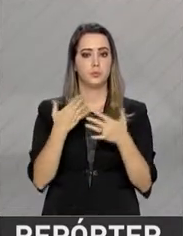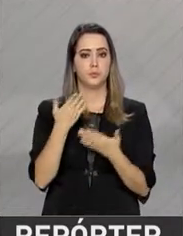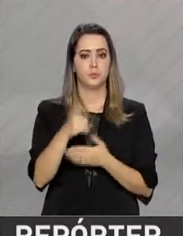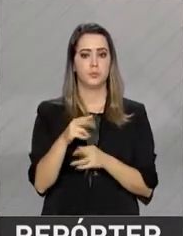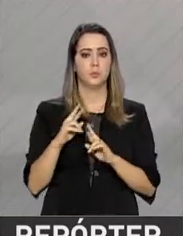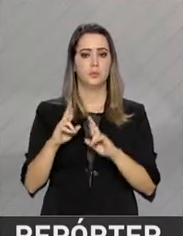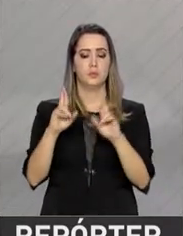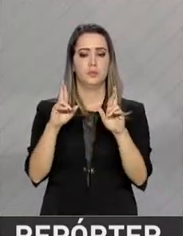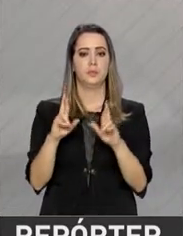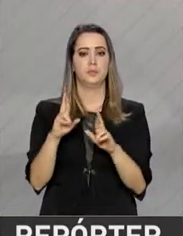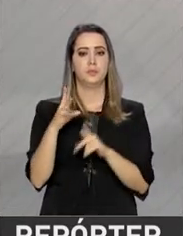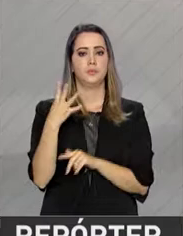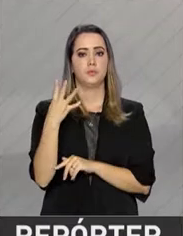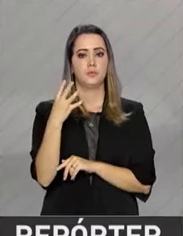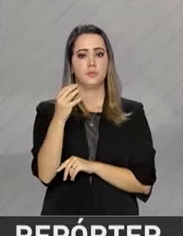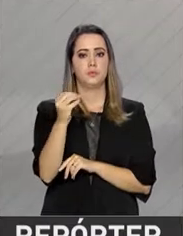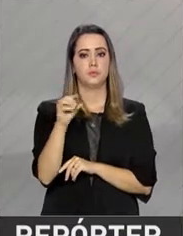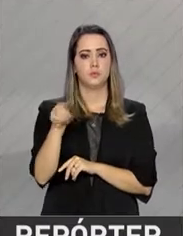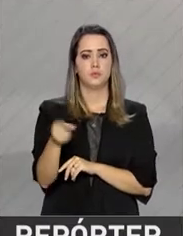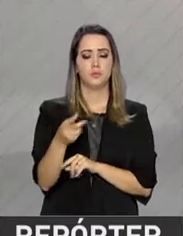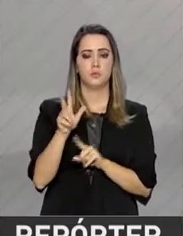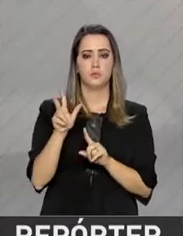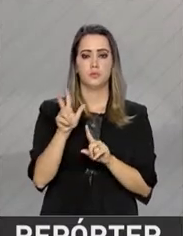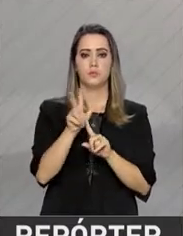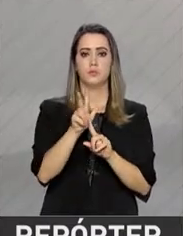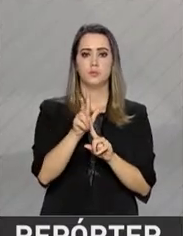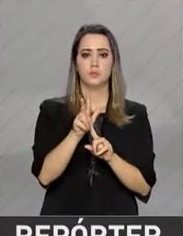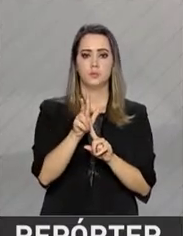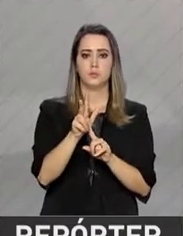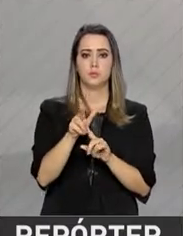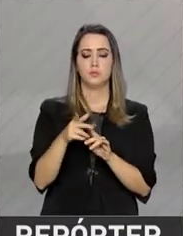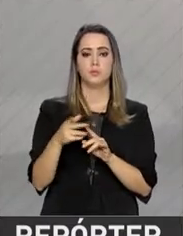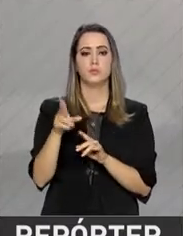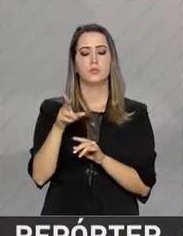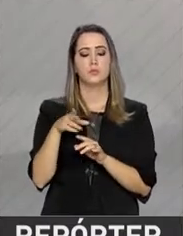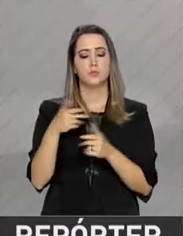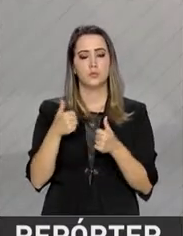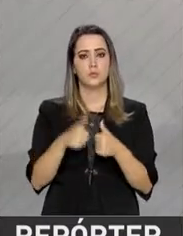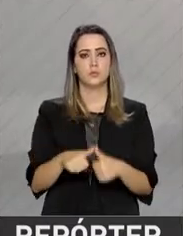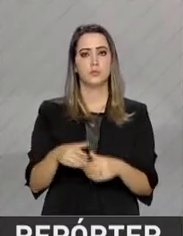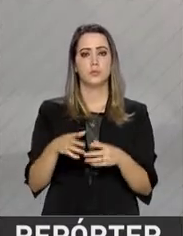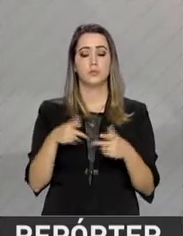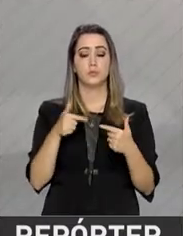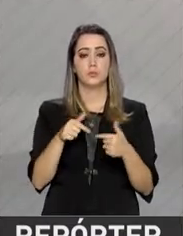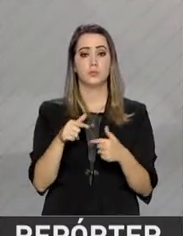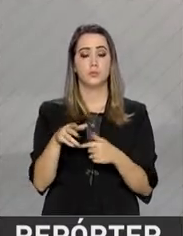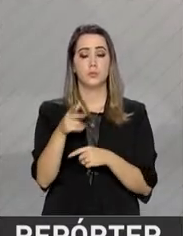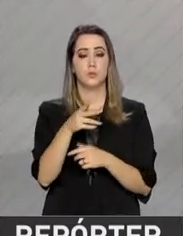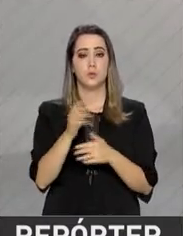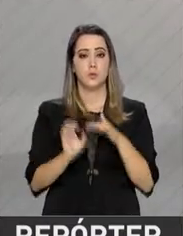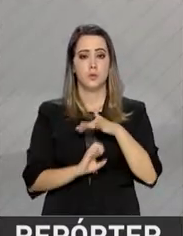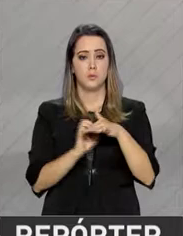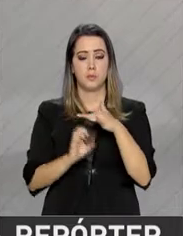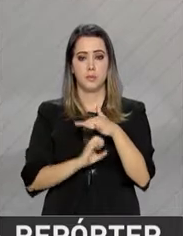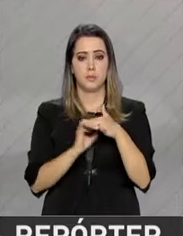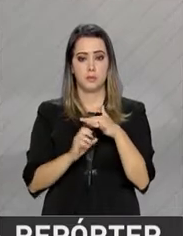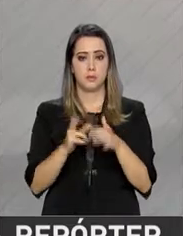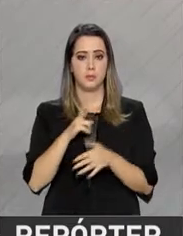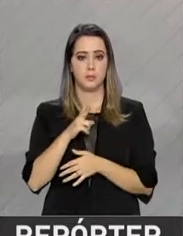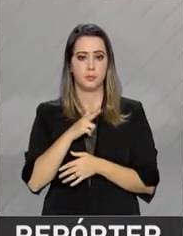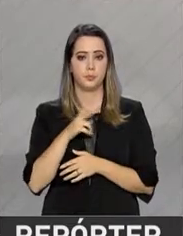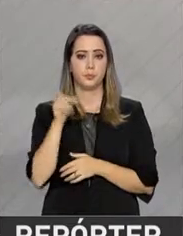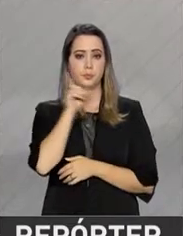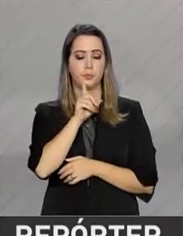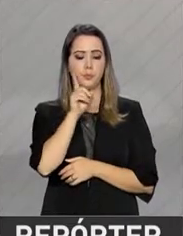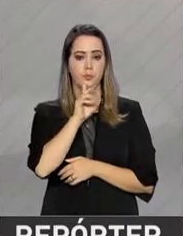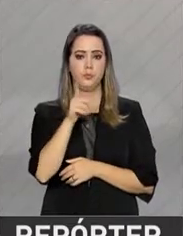A expectativa é de que pelo menos 40 mil antenas sejam instaladas por uma empresa privada dos Estados Unidos,